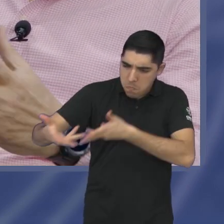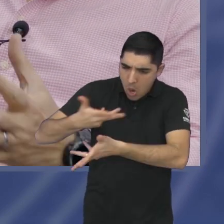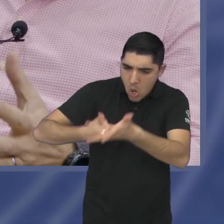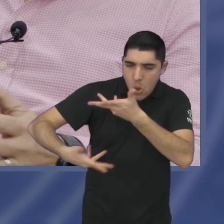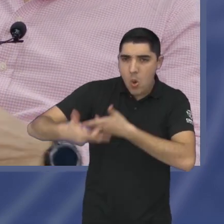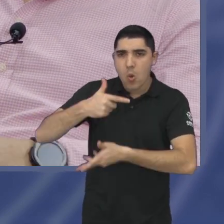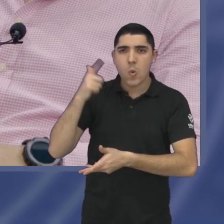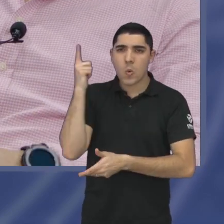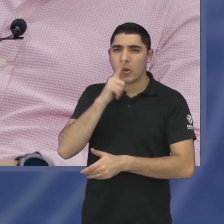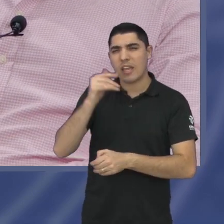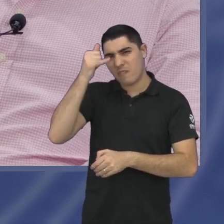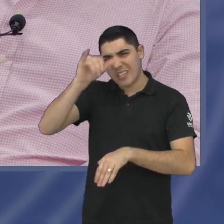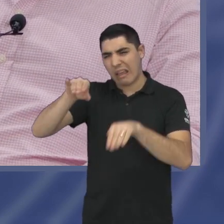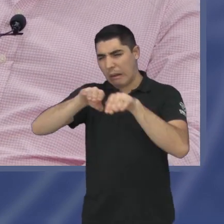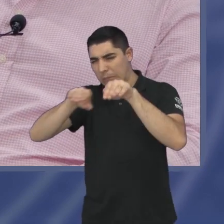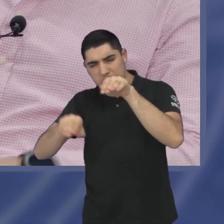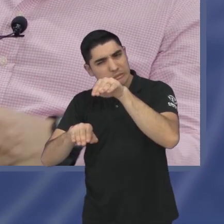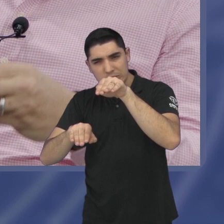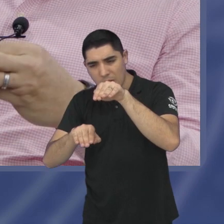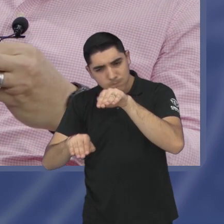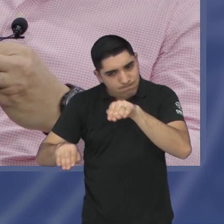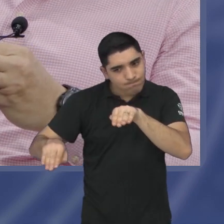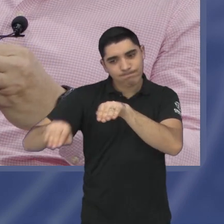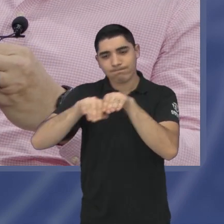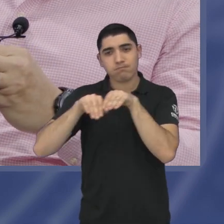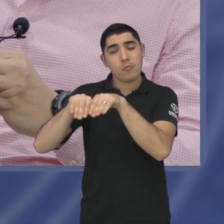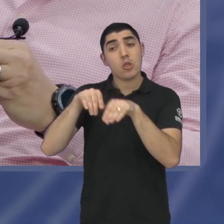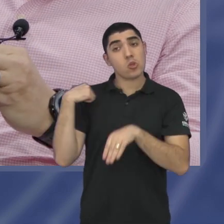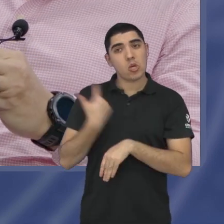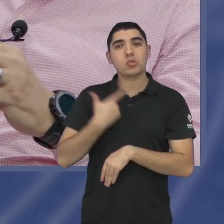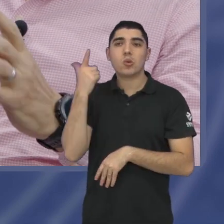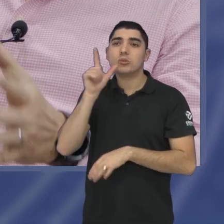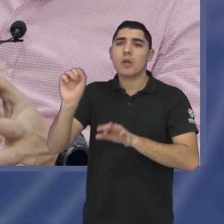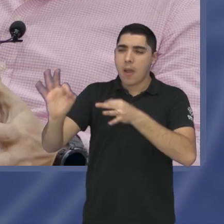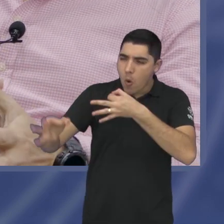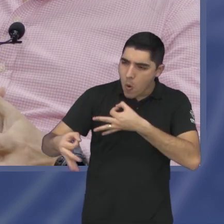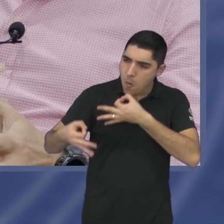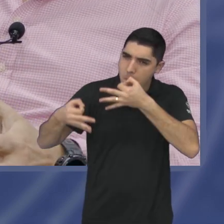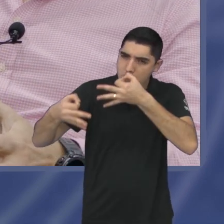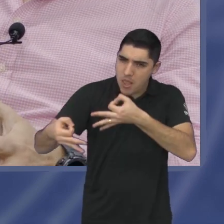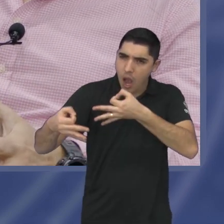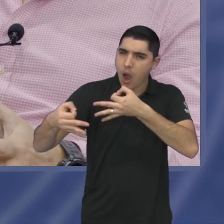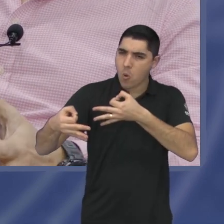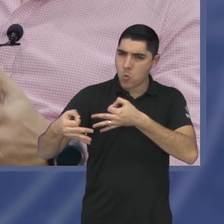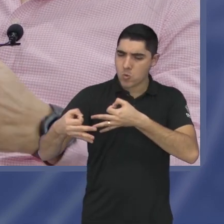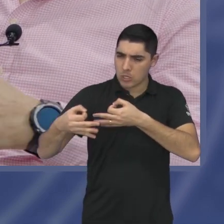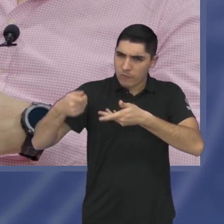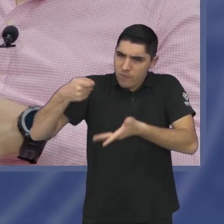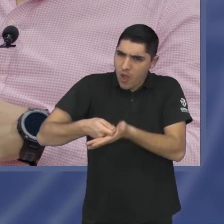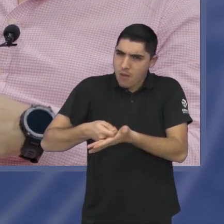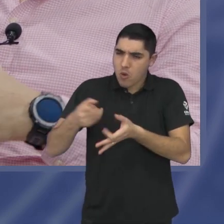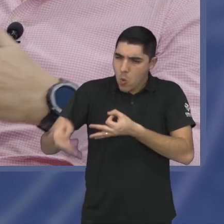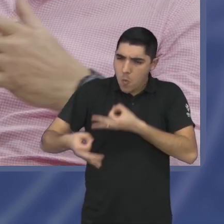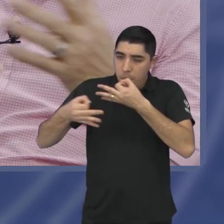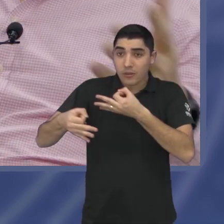de desigualdade, que a gente tenha um pensamento crítico com relação a